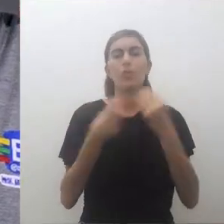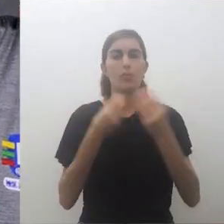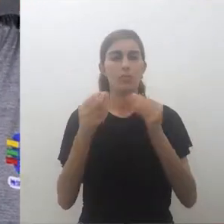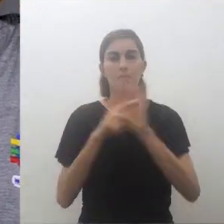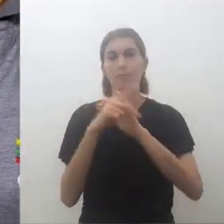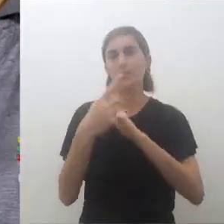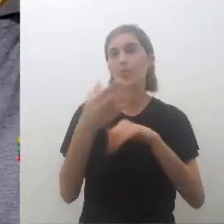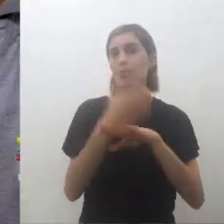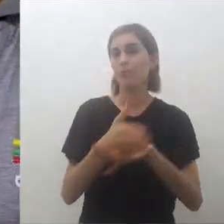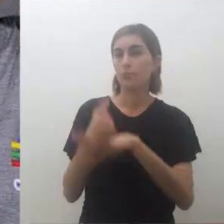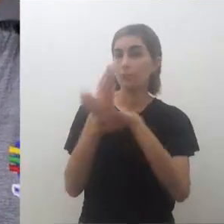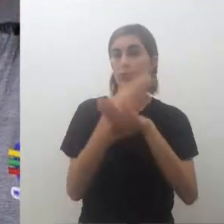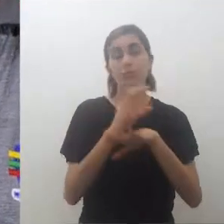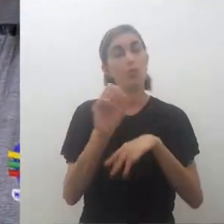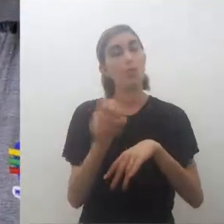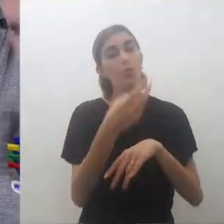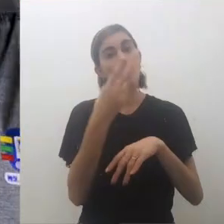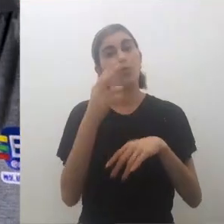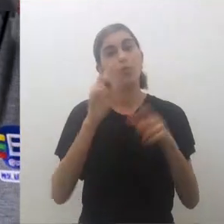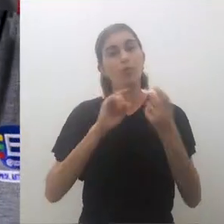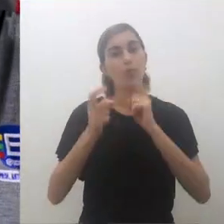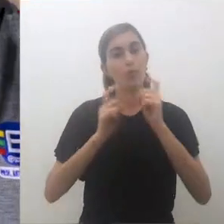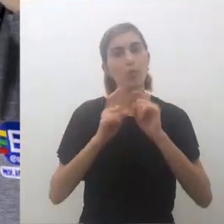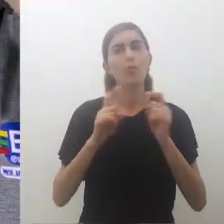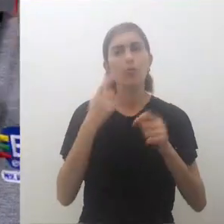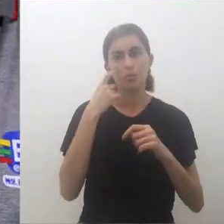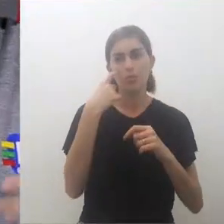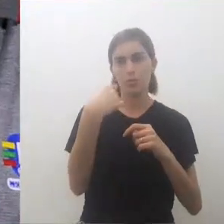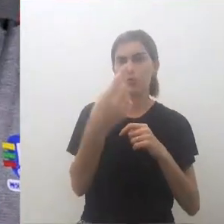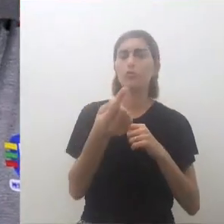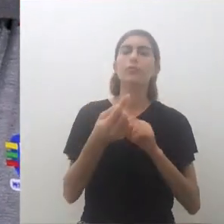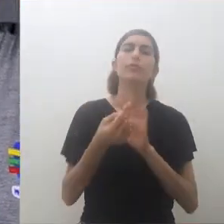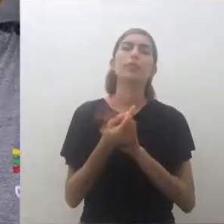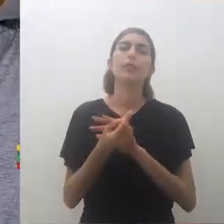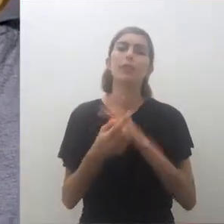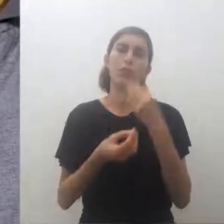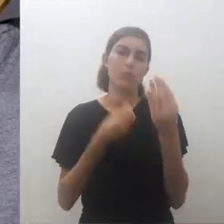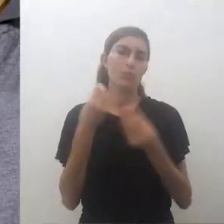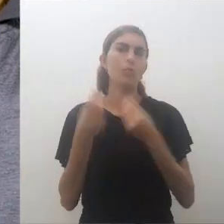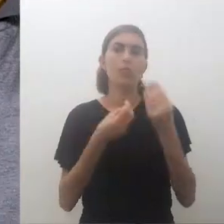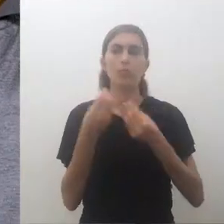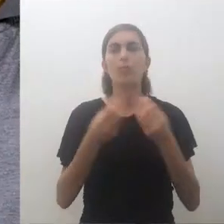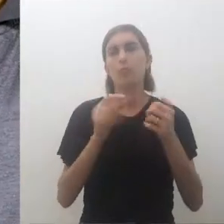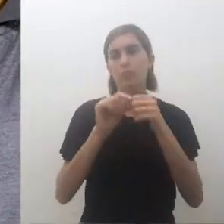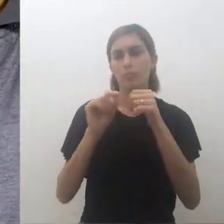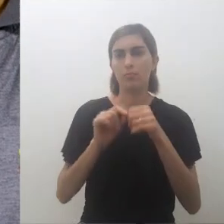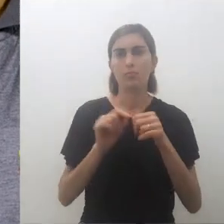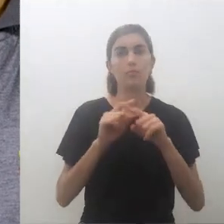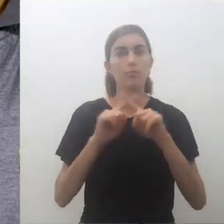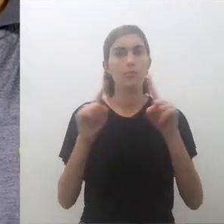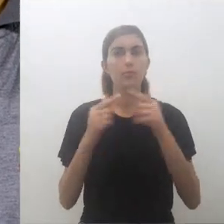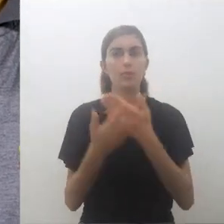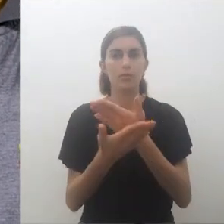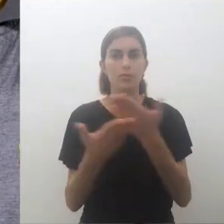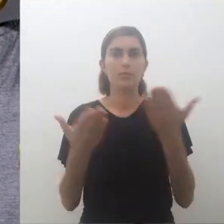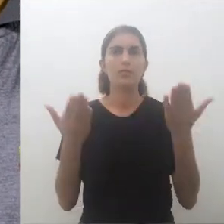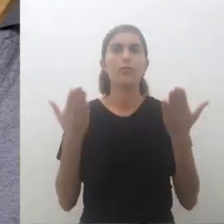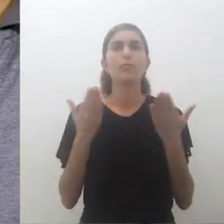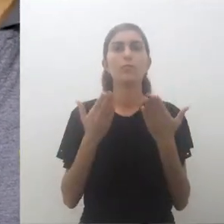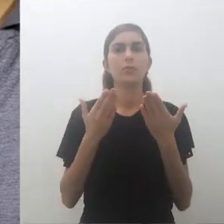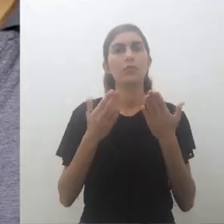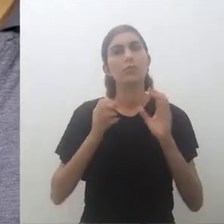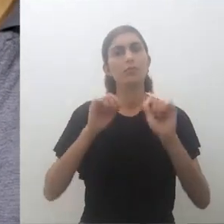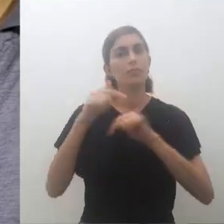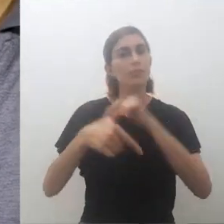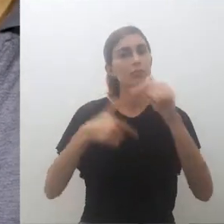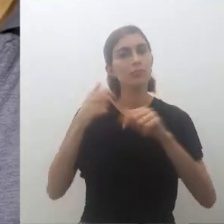próprio vídeo, ou como um fórum. A gente vê de que forma isso vai ser feito. Mas que você trabalhe a